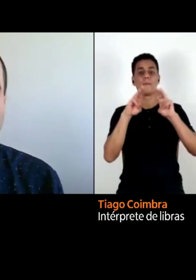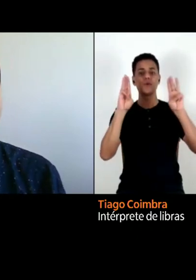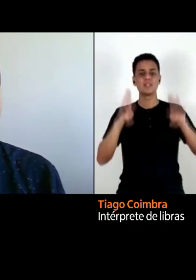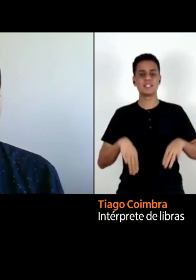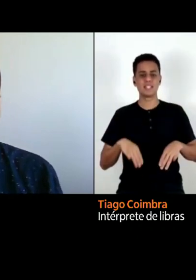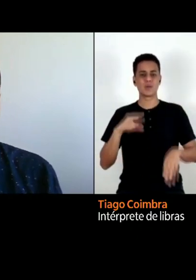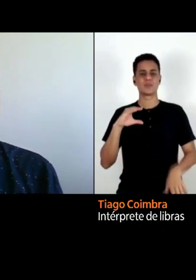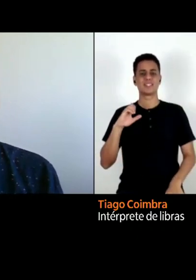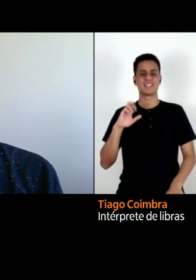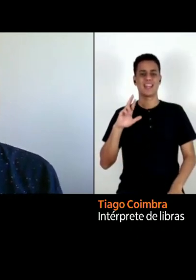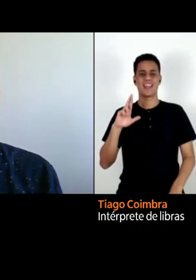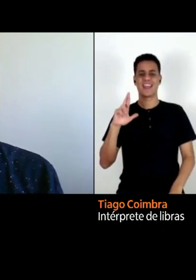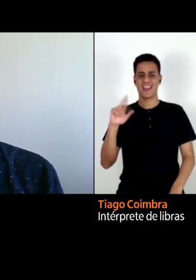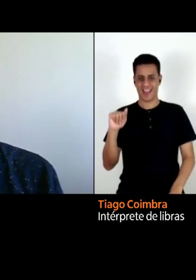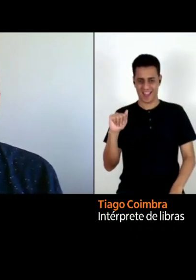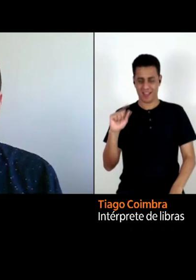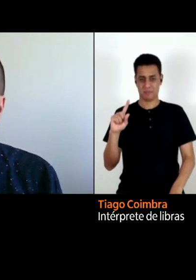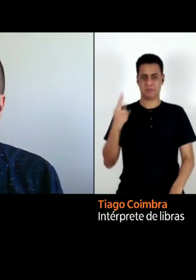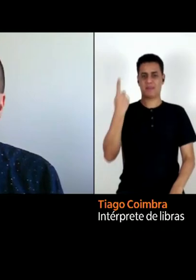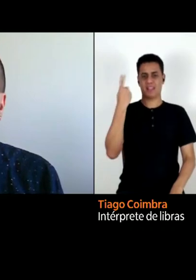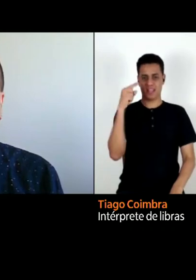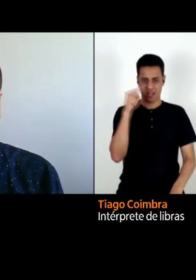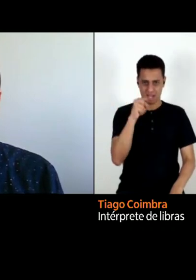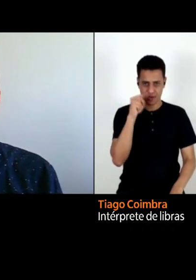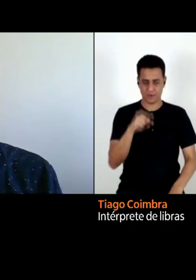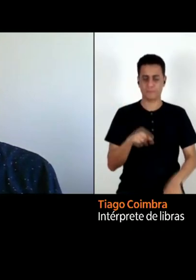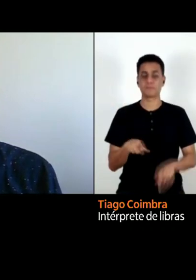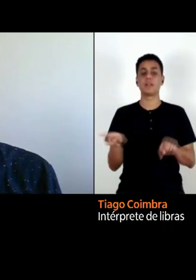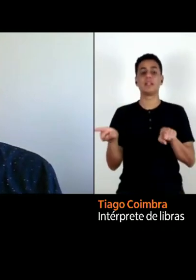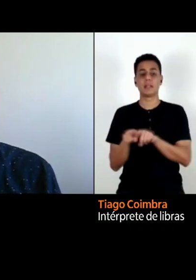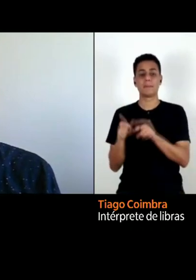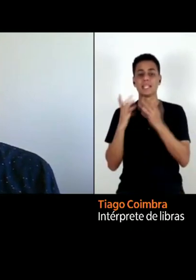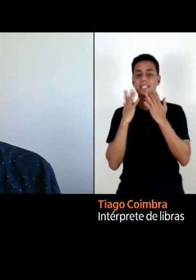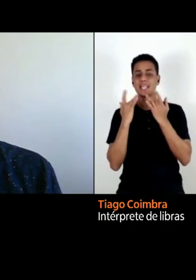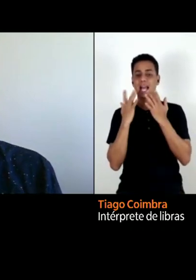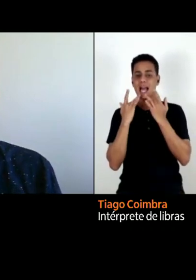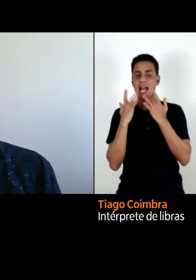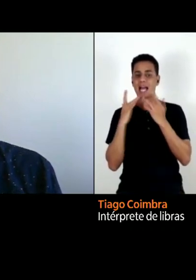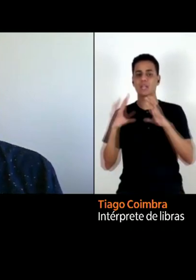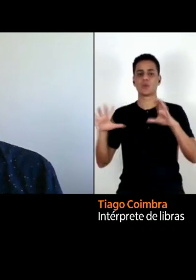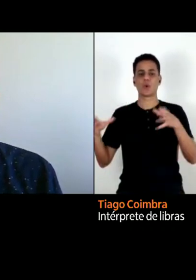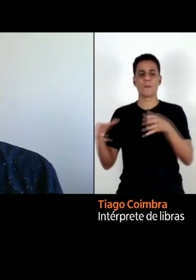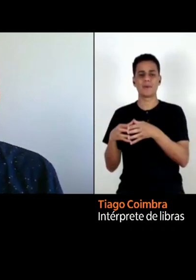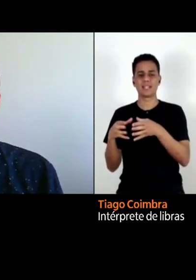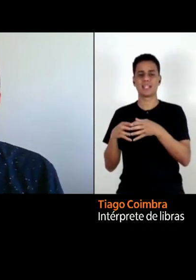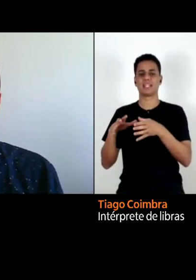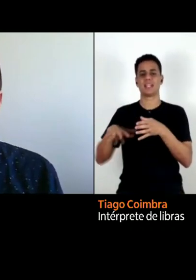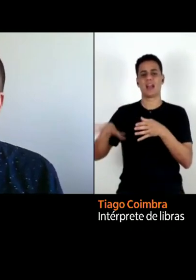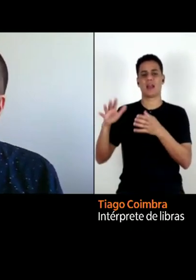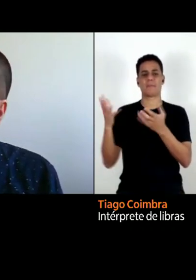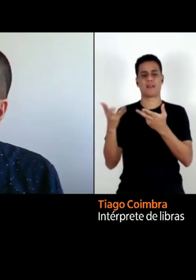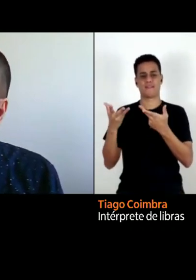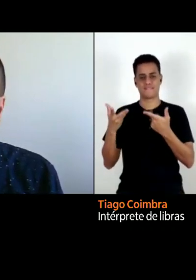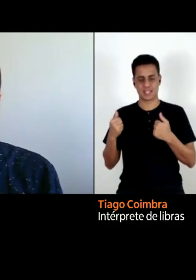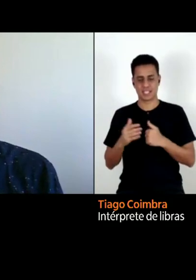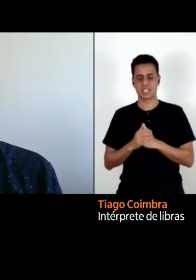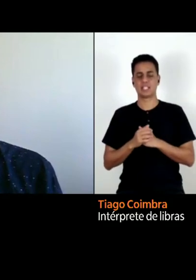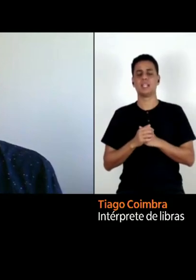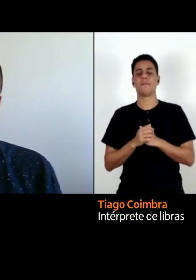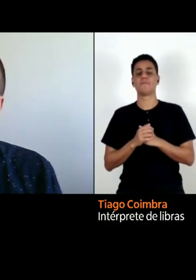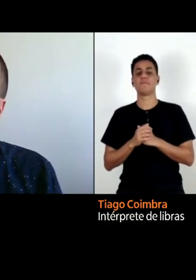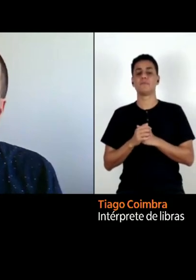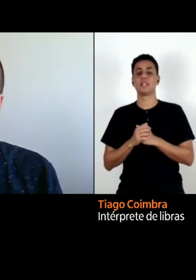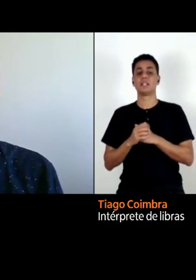Ceroplástico, teatrólogo da Companhia de Maravilhas Científicas e da Companhia de Novidades